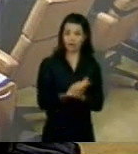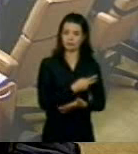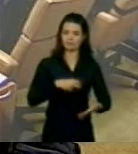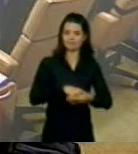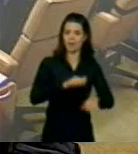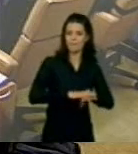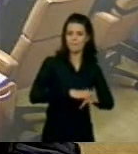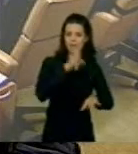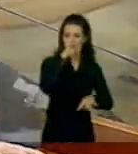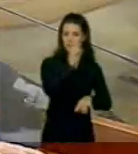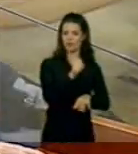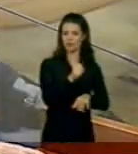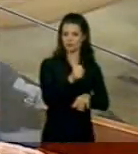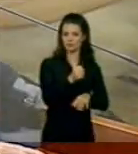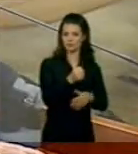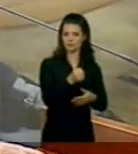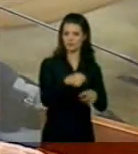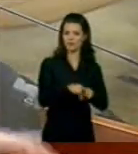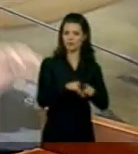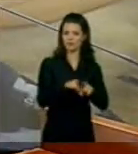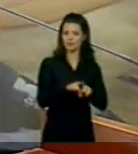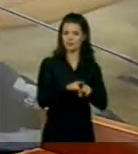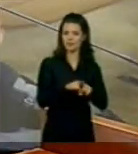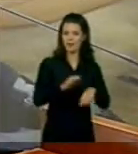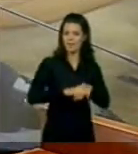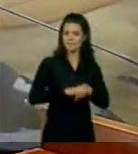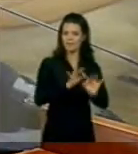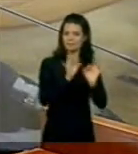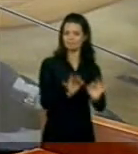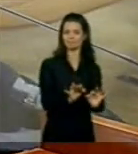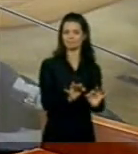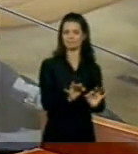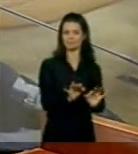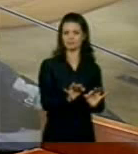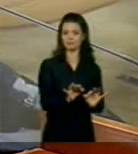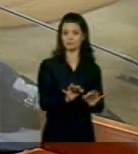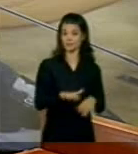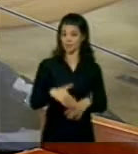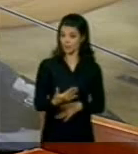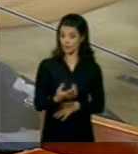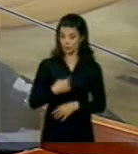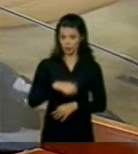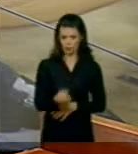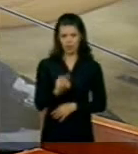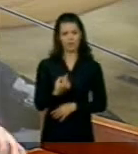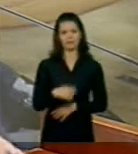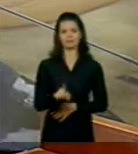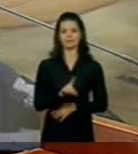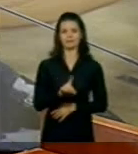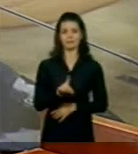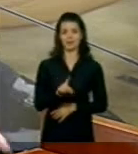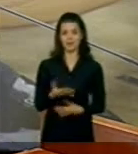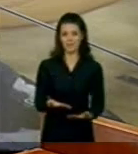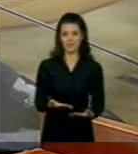por consequência, a mais eficaz. Portanto, não é de se estranhar que surja, em virtude dos